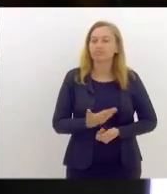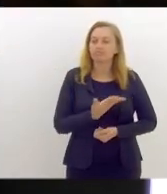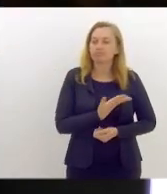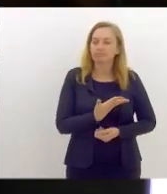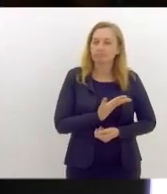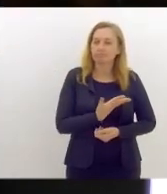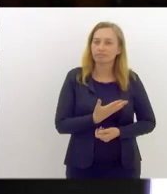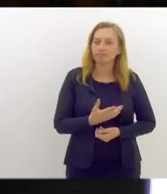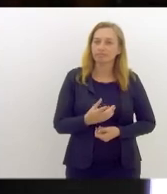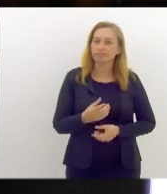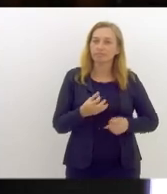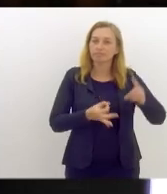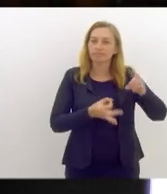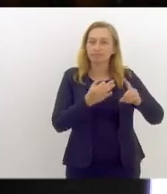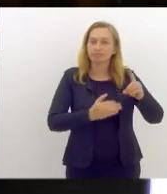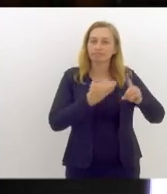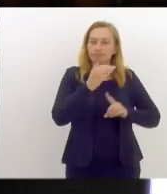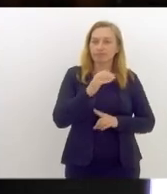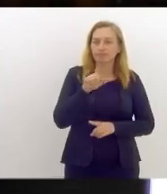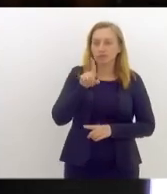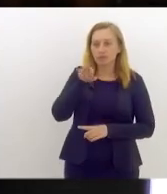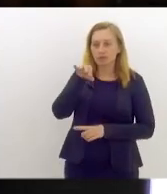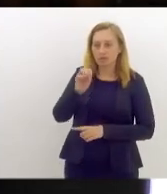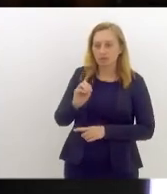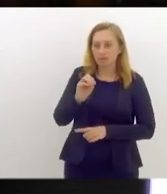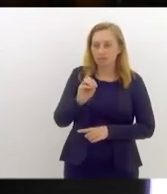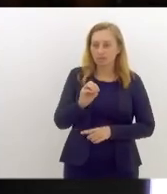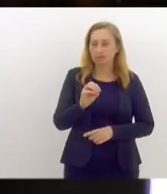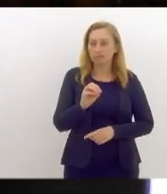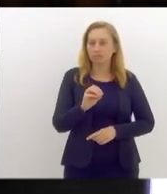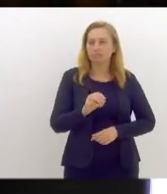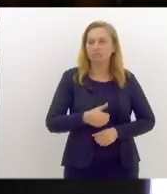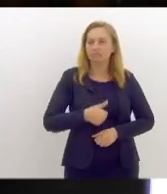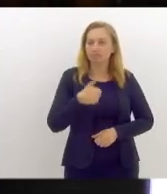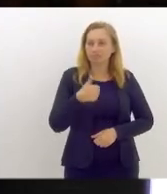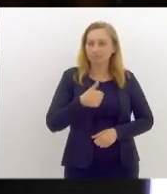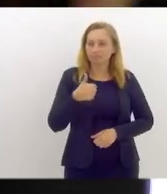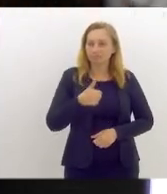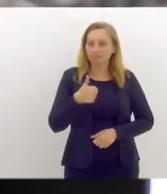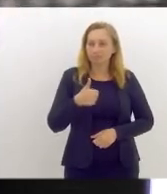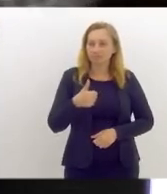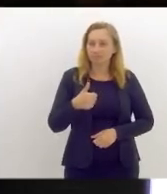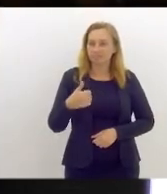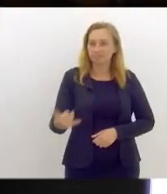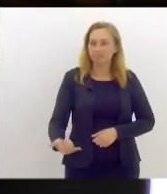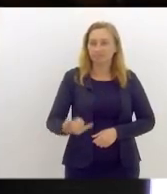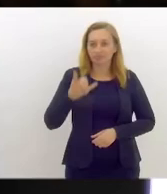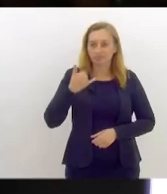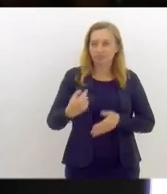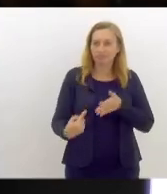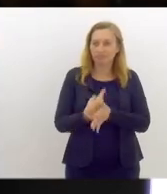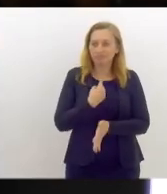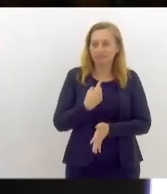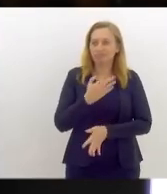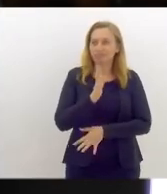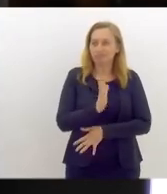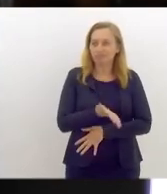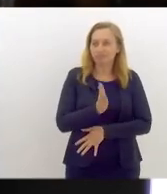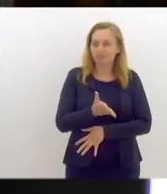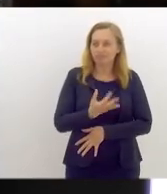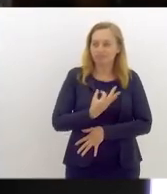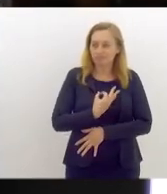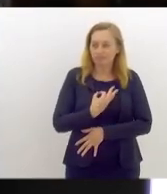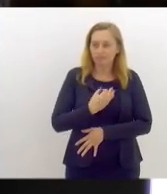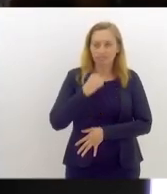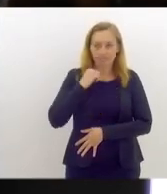grande amigo Desembargador Luciano Barreto porque foi o primeiro né que me ligou perguntando se eu já tinha a